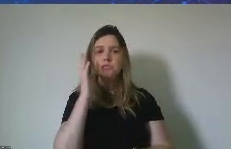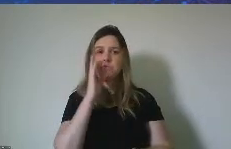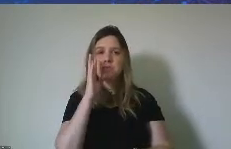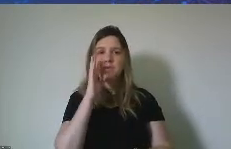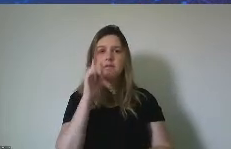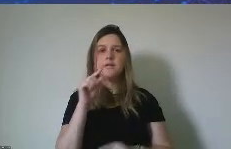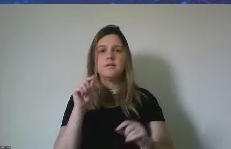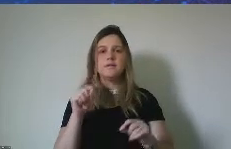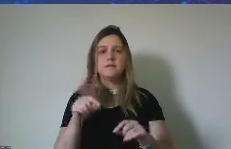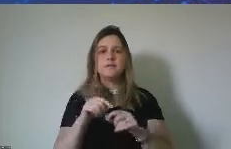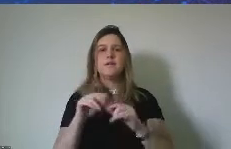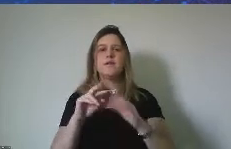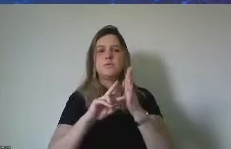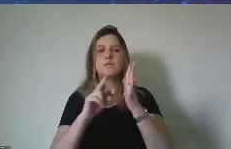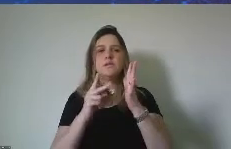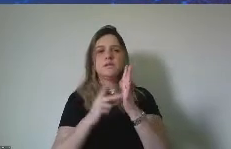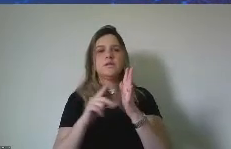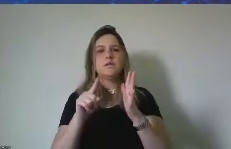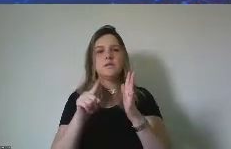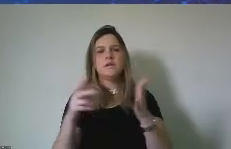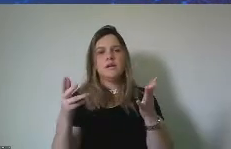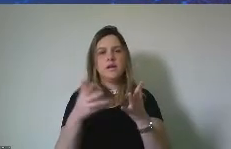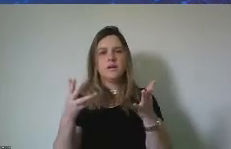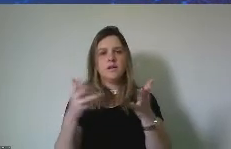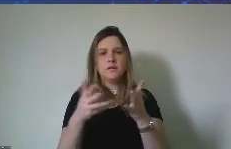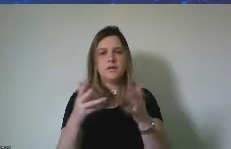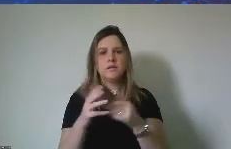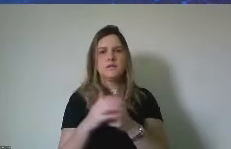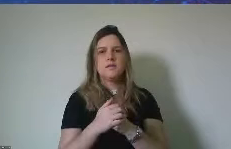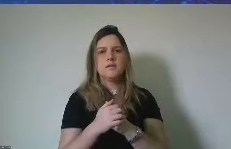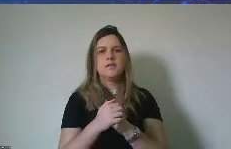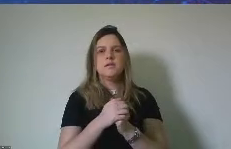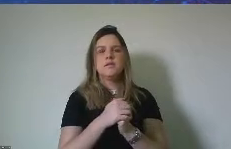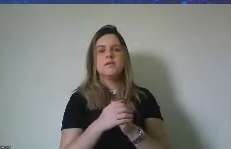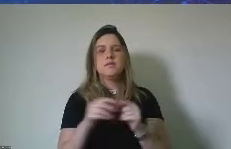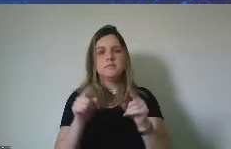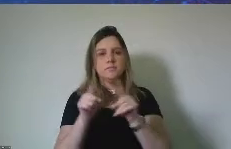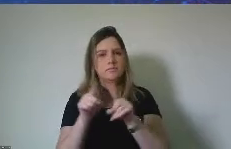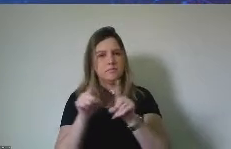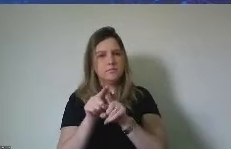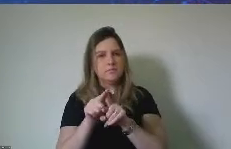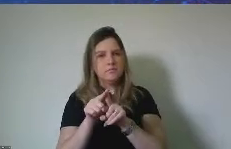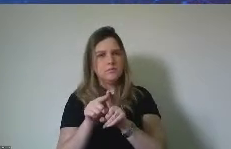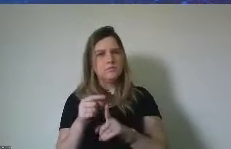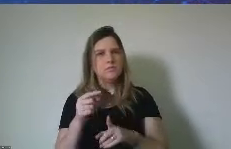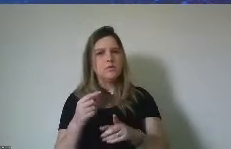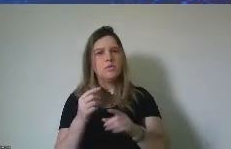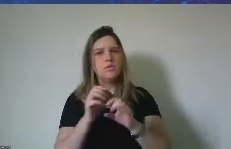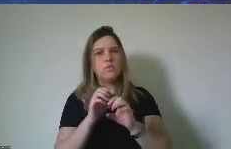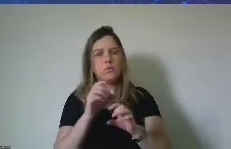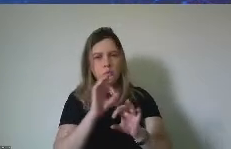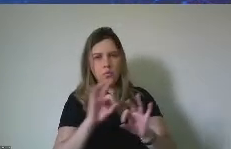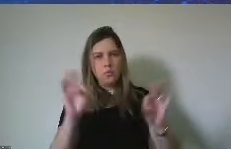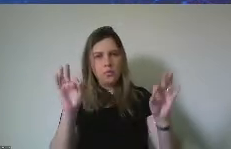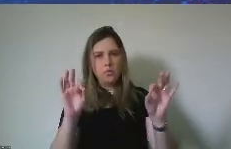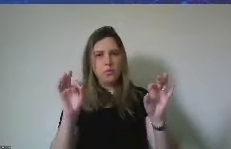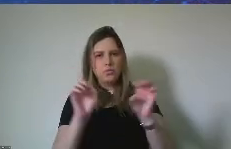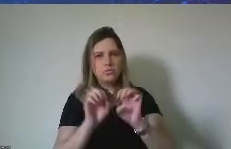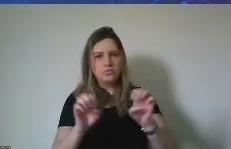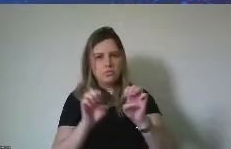para vocês agora durante durante o dia né o restante da manhã é o meu último Bullet com qual queria fechar a apresentação